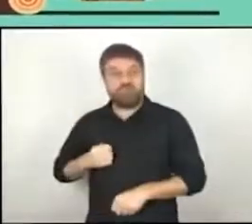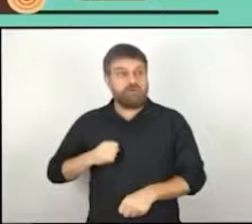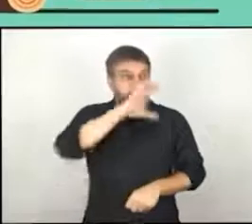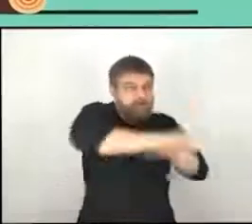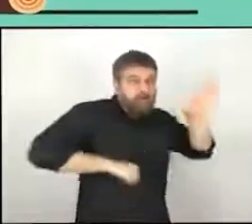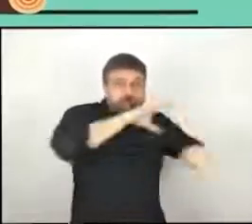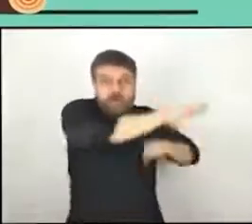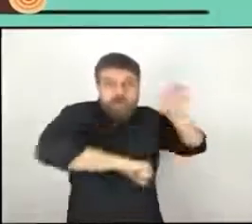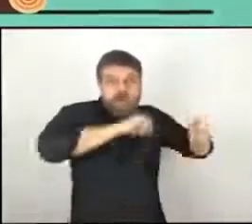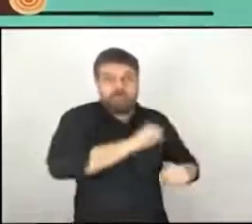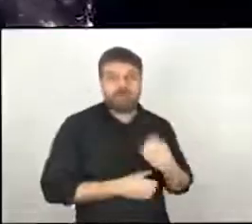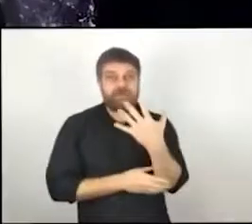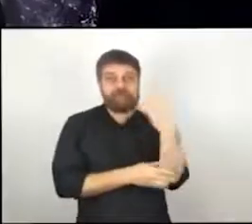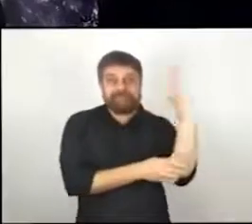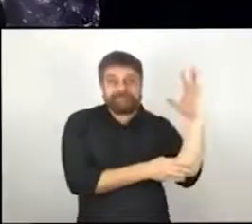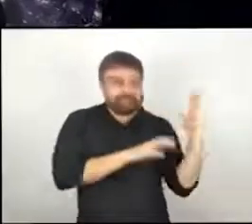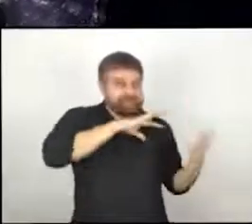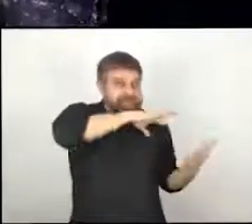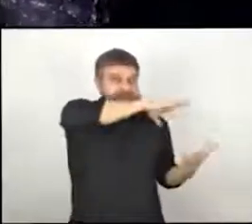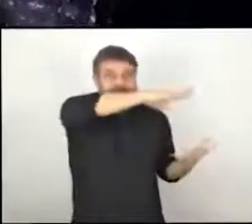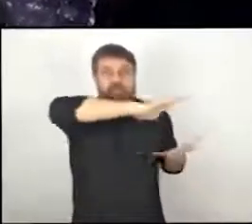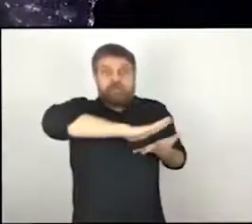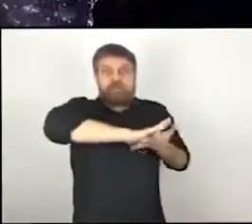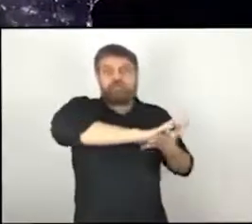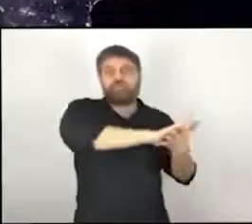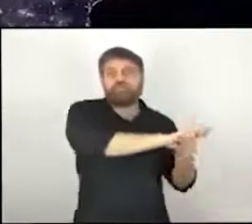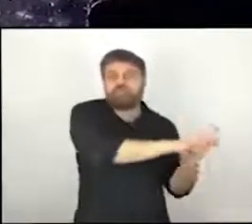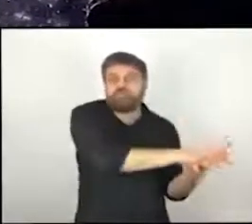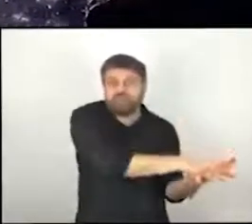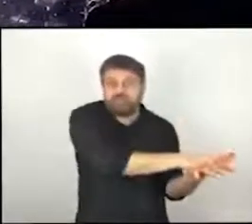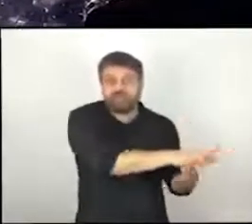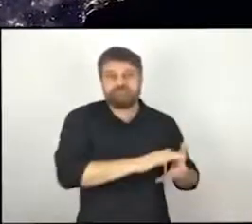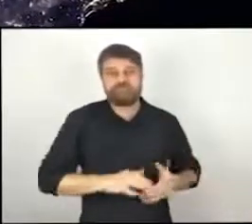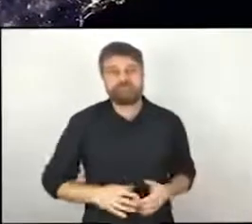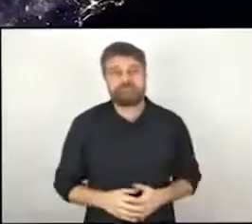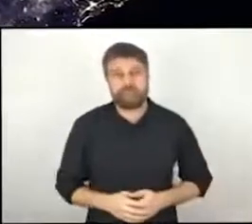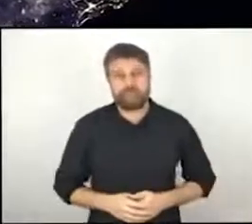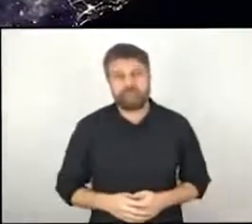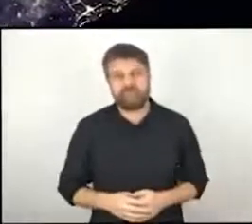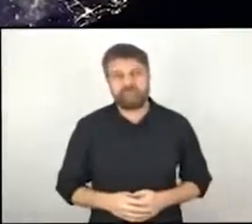a extração em larga escala tem causado sérios impactos ambientais no nosso planeta.